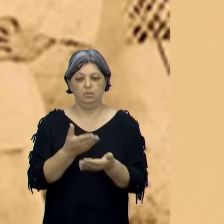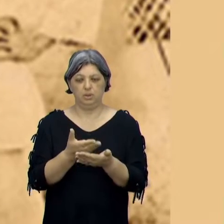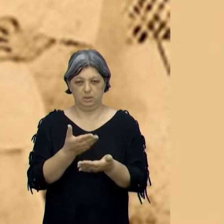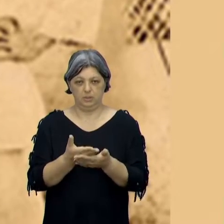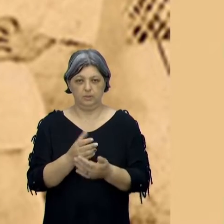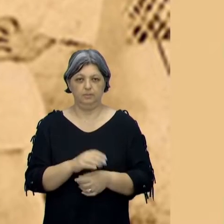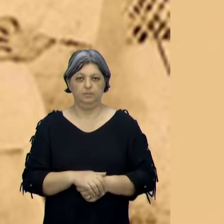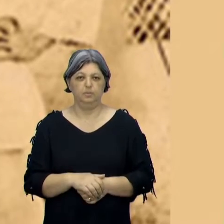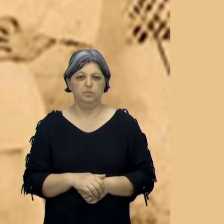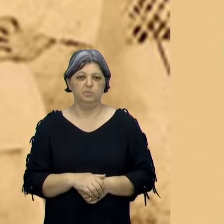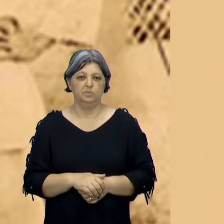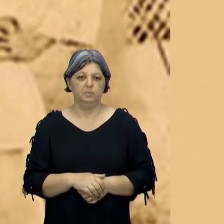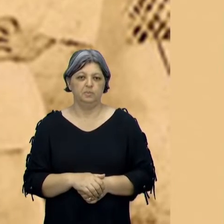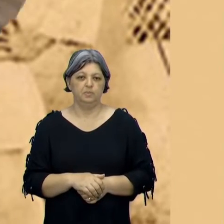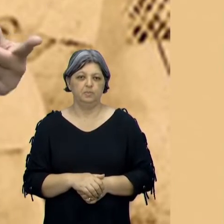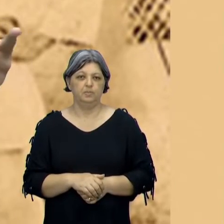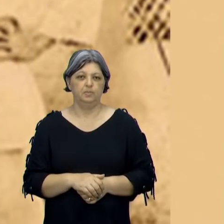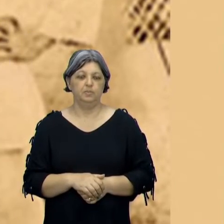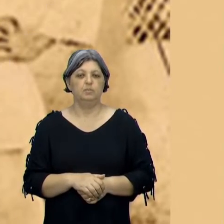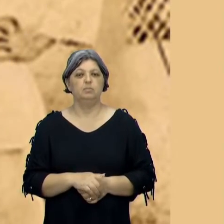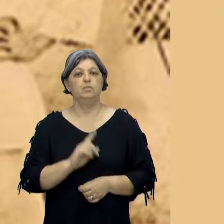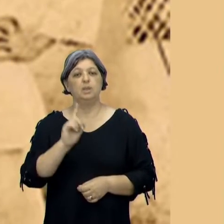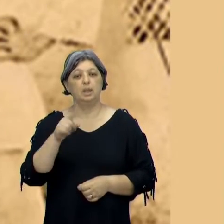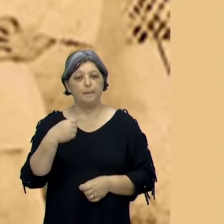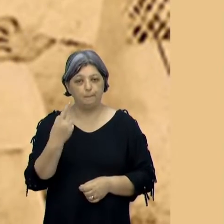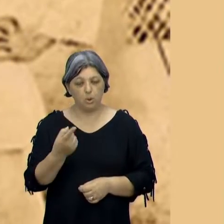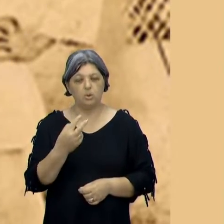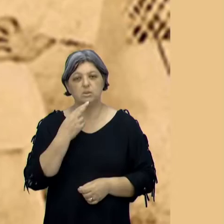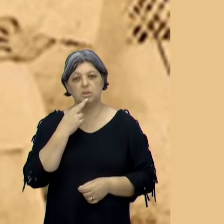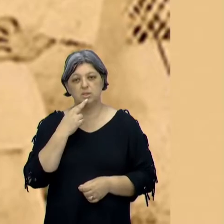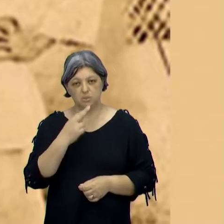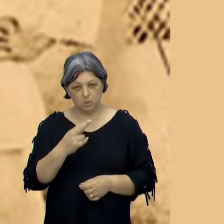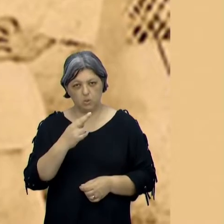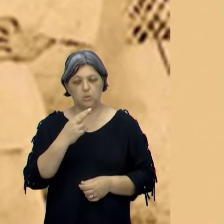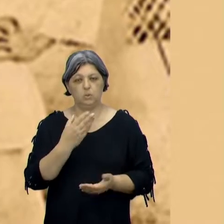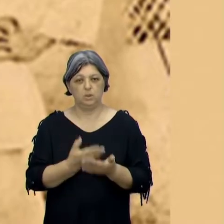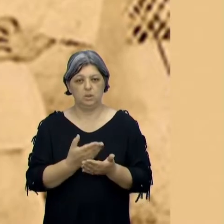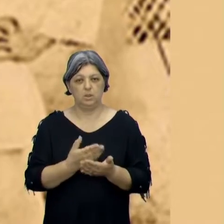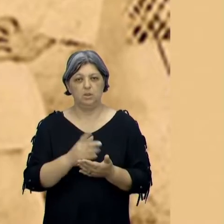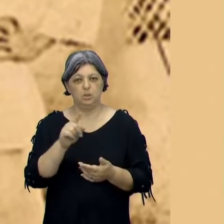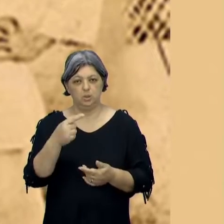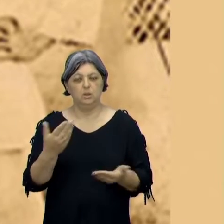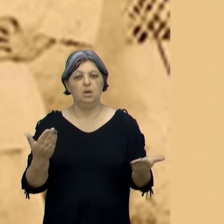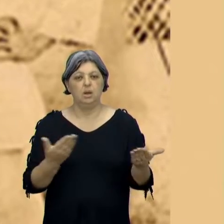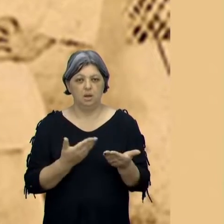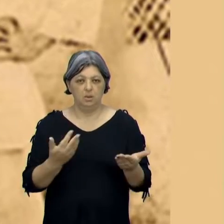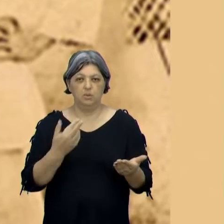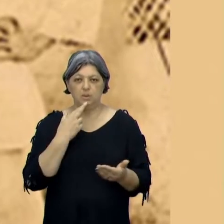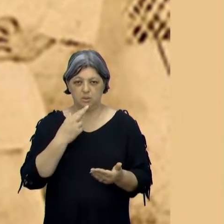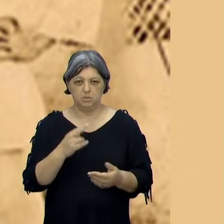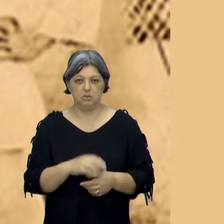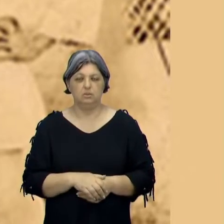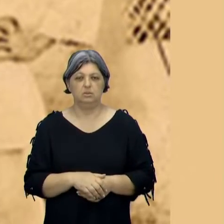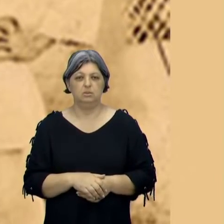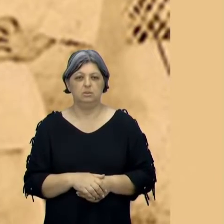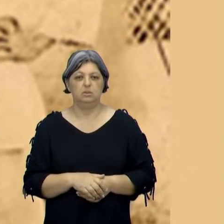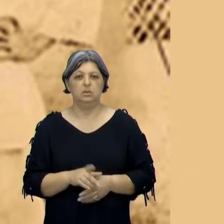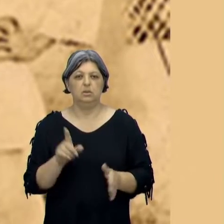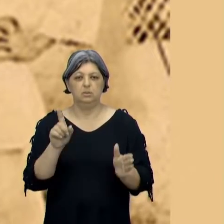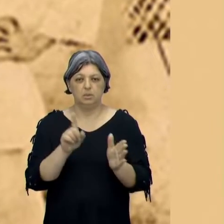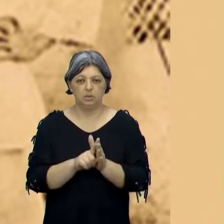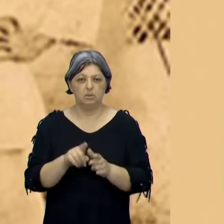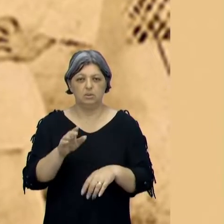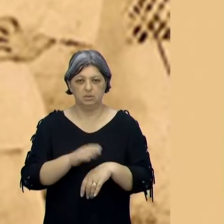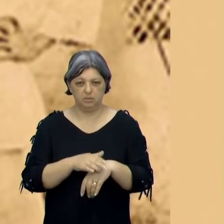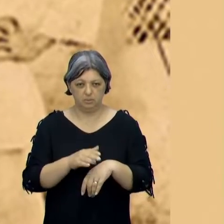aulas, e fico de responder isso para vocês na aula seguinte, e é o que a gente vai fazer agora. Então as questões que